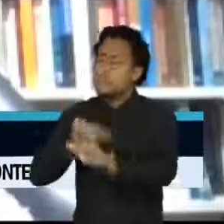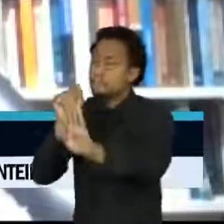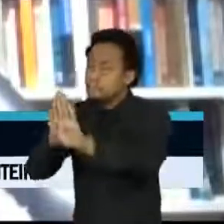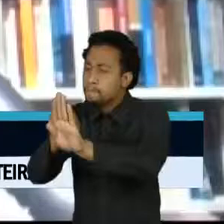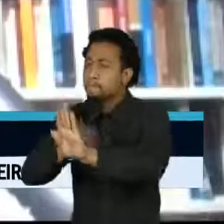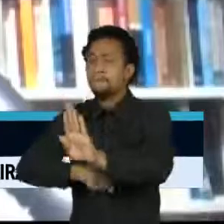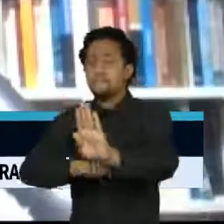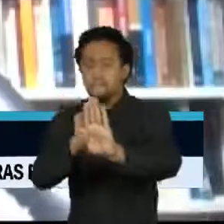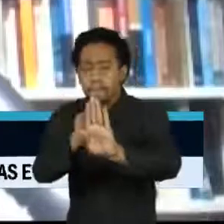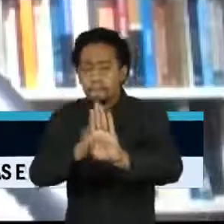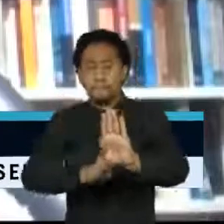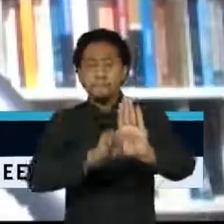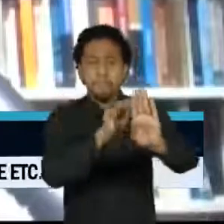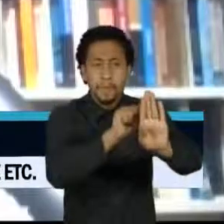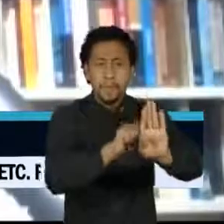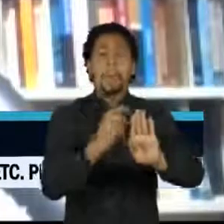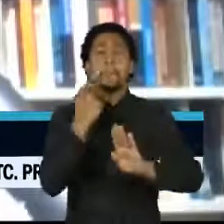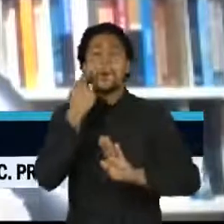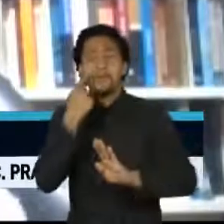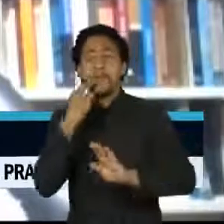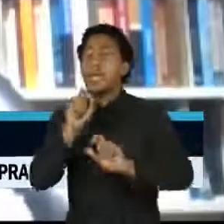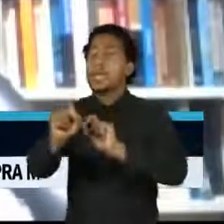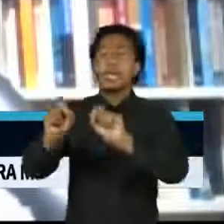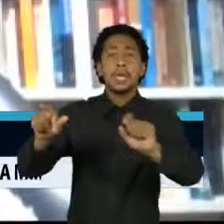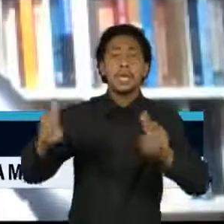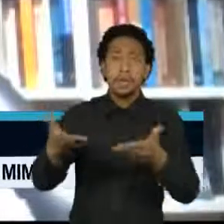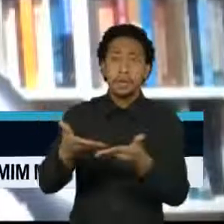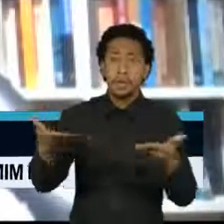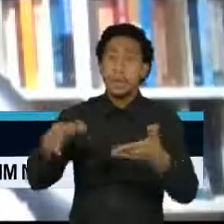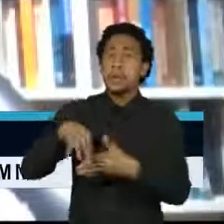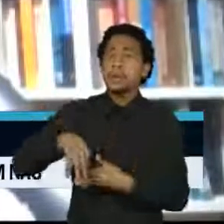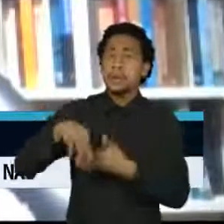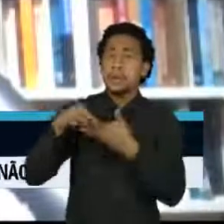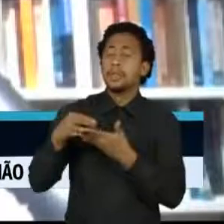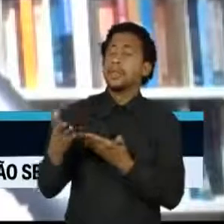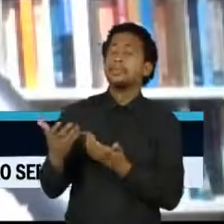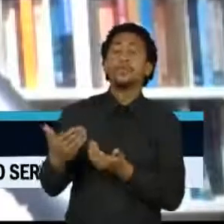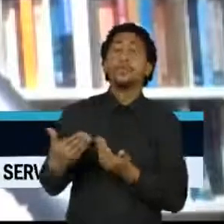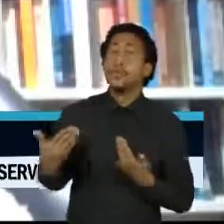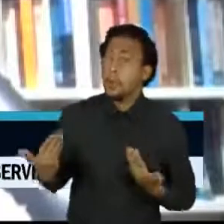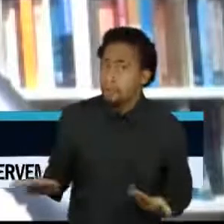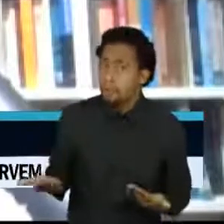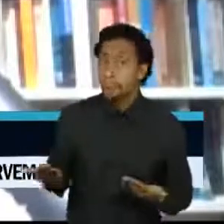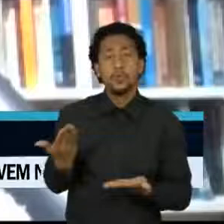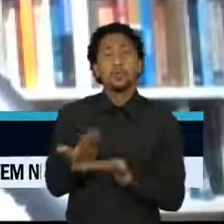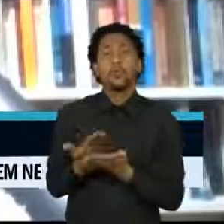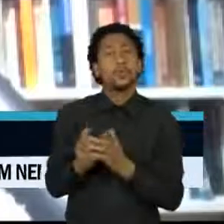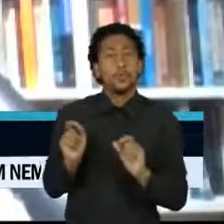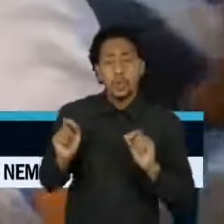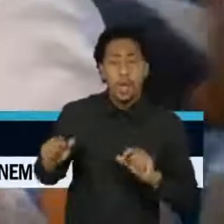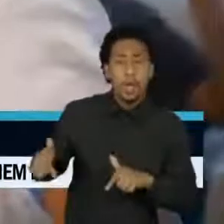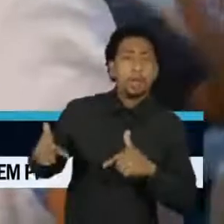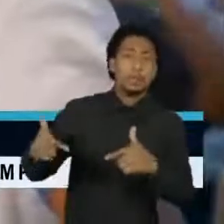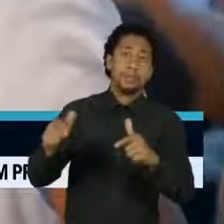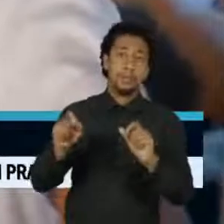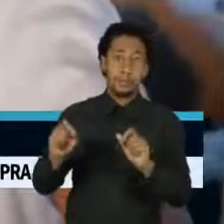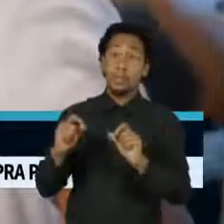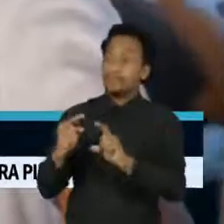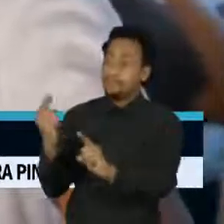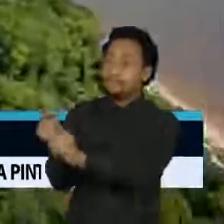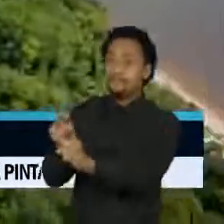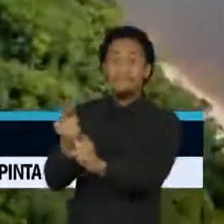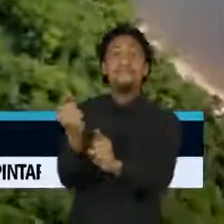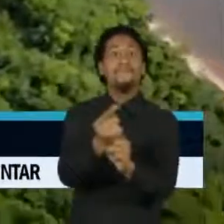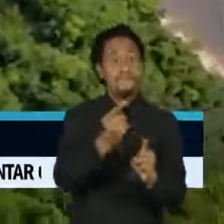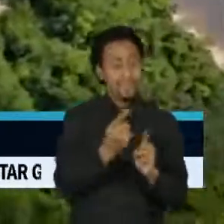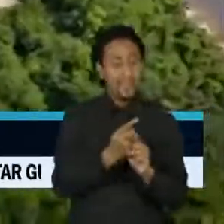as escolas e as universidades, que são onde os jovens estão, e eles falam de um primeiro lugar que os currículos, tanto